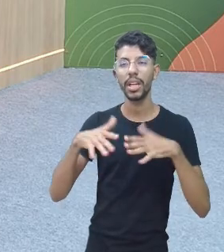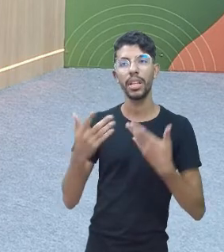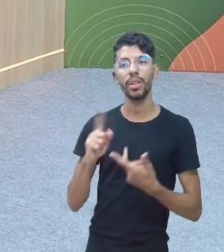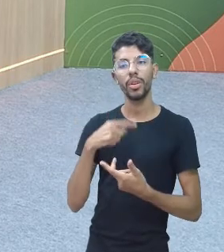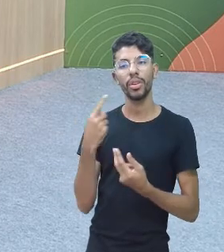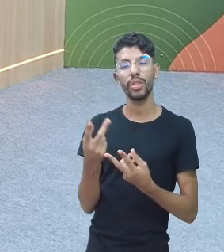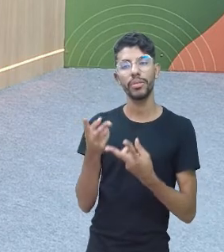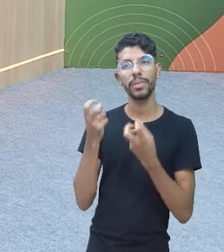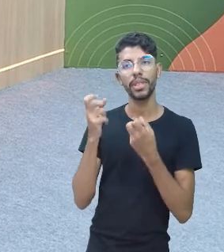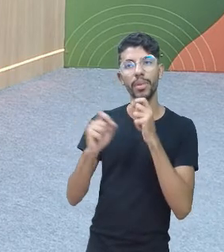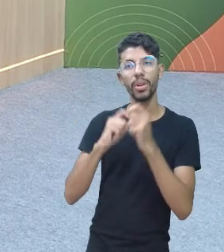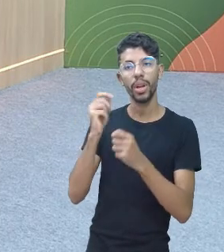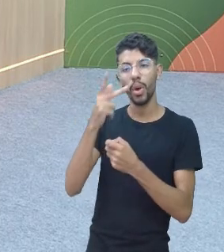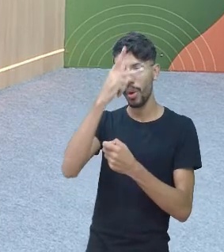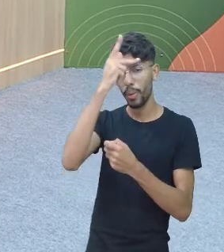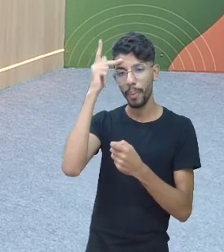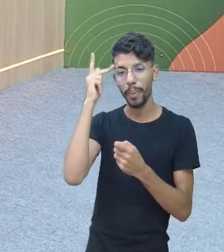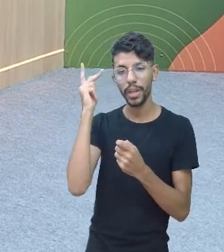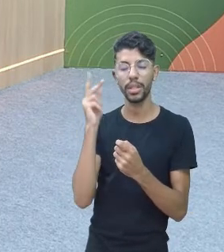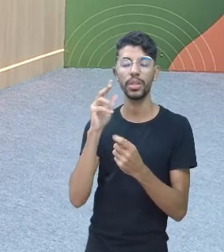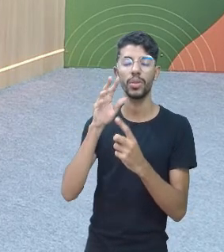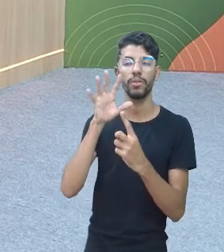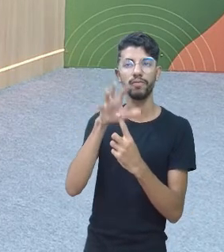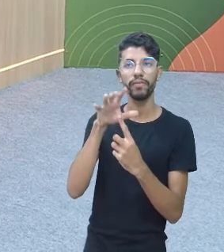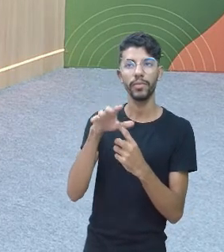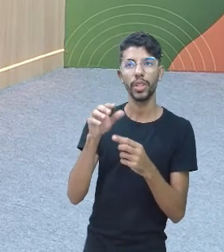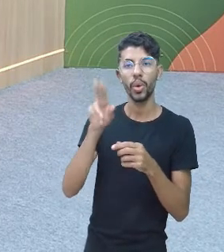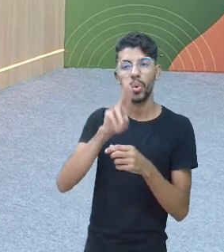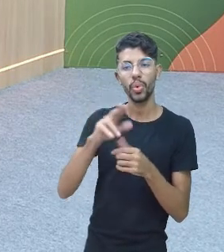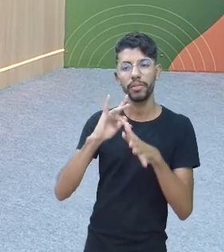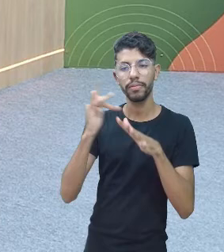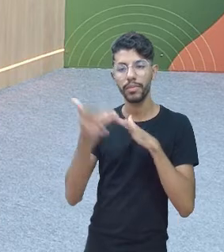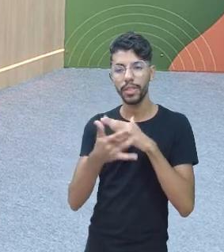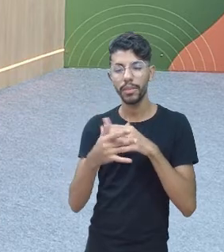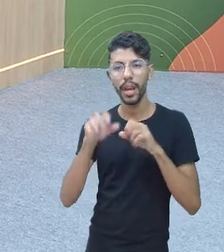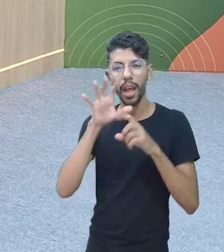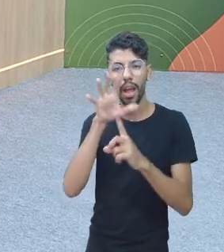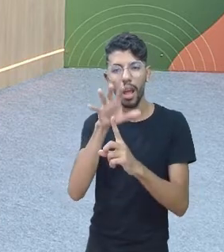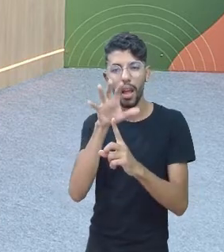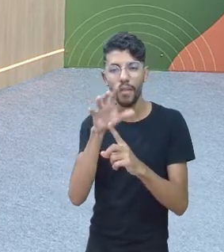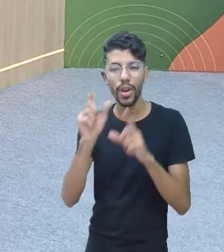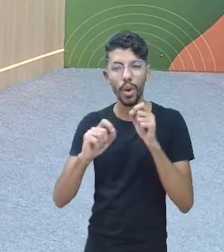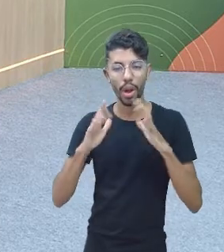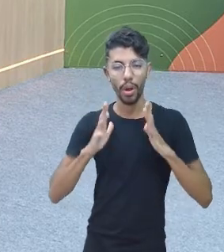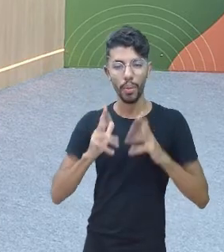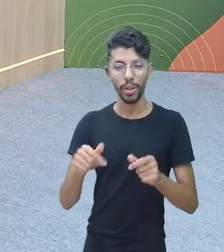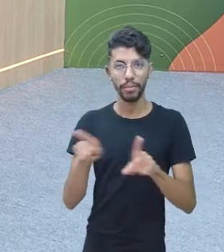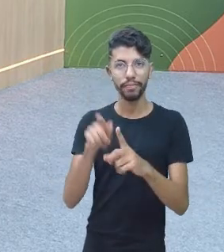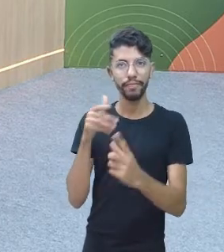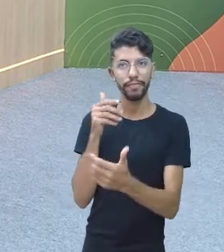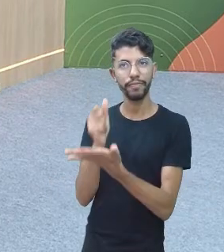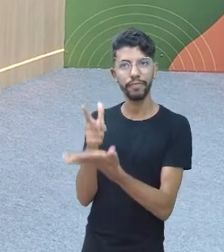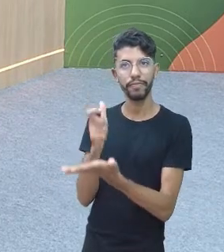influencer utiliza as redes sociais, não para manipular, mas para influenciar comportamentos e consumos.